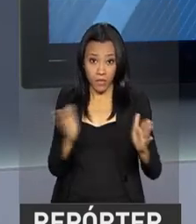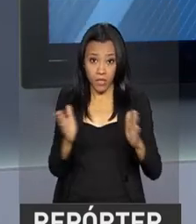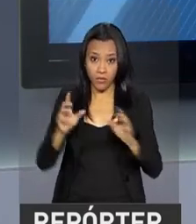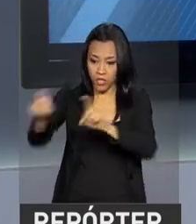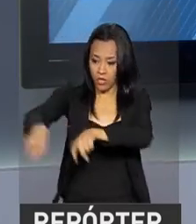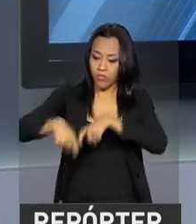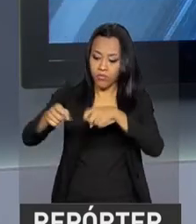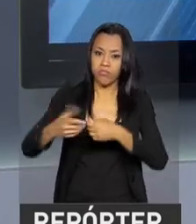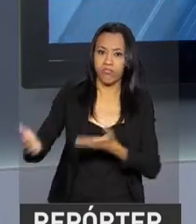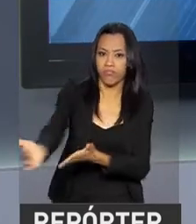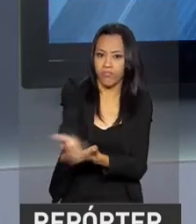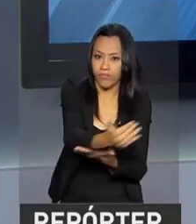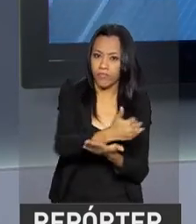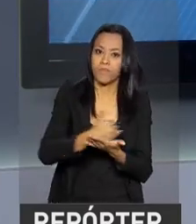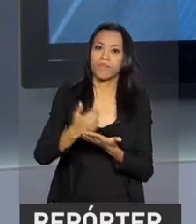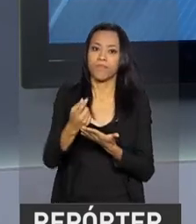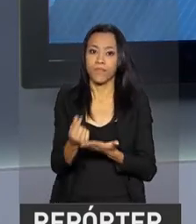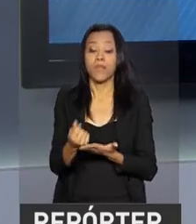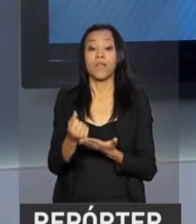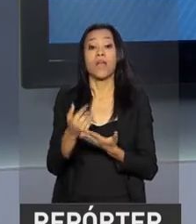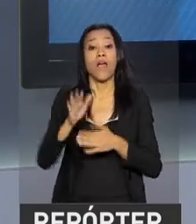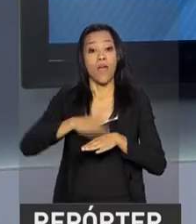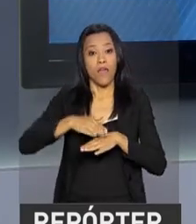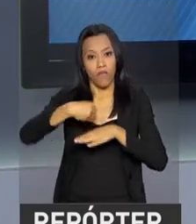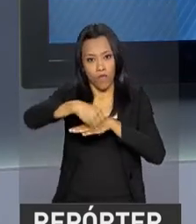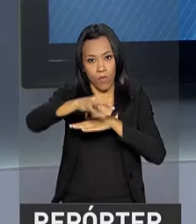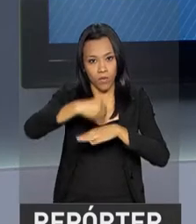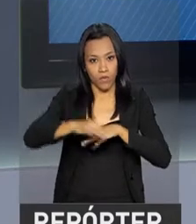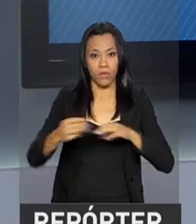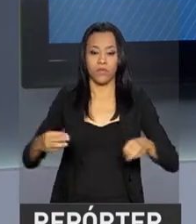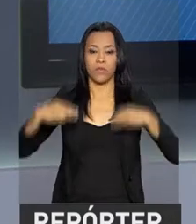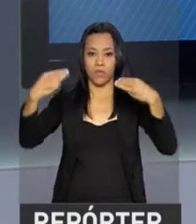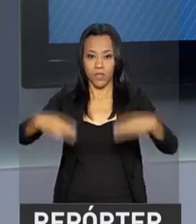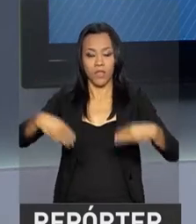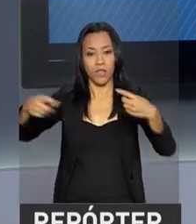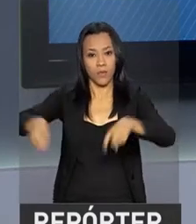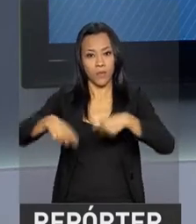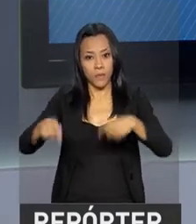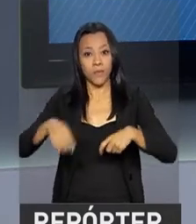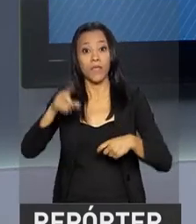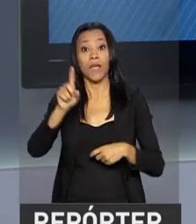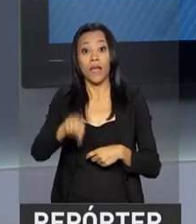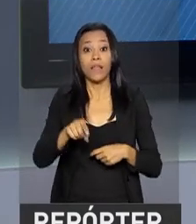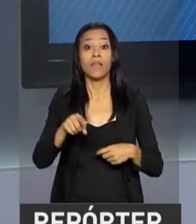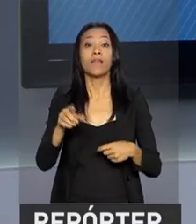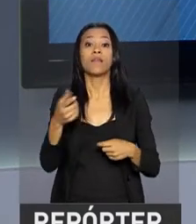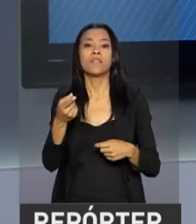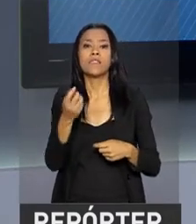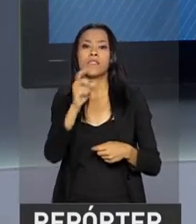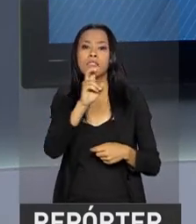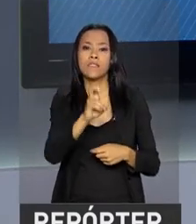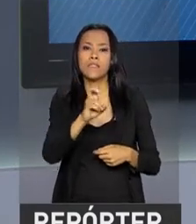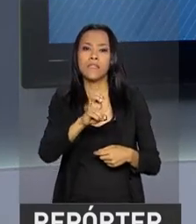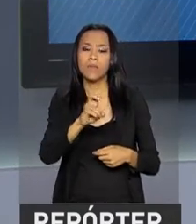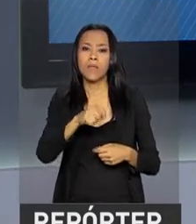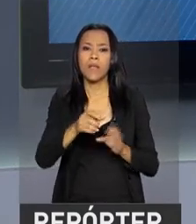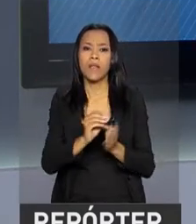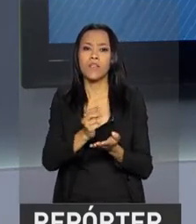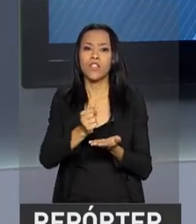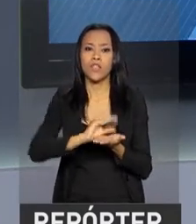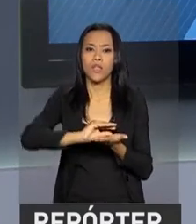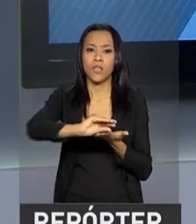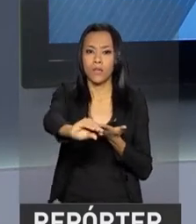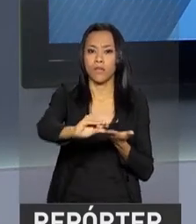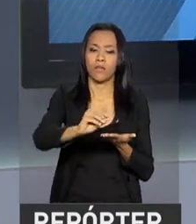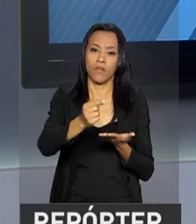anterior os dados do ministério da agricultura pecuária e abastecimento são dos cinco primeiros meses de liberação de recursos da safra